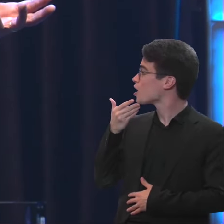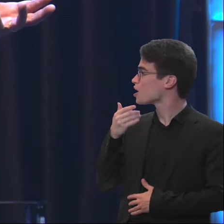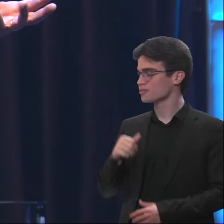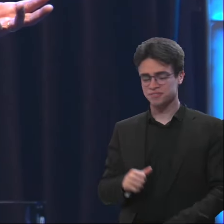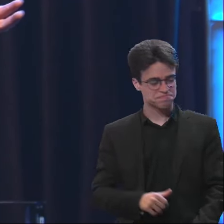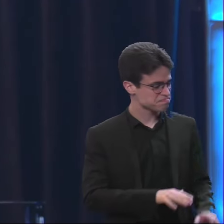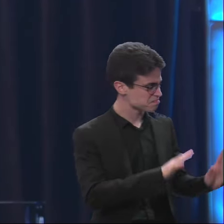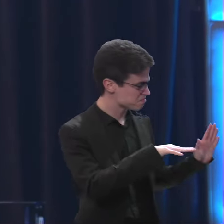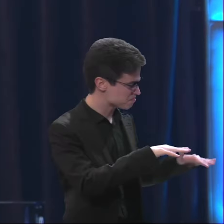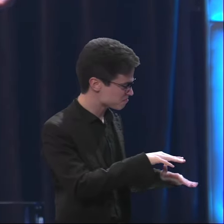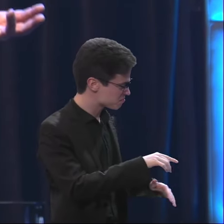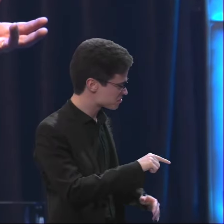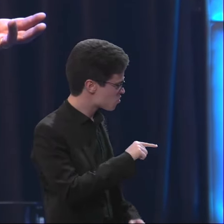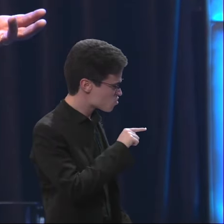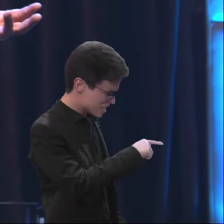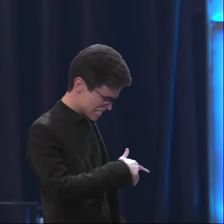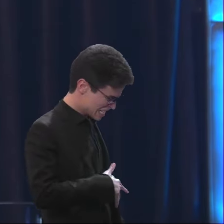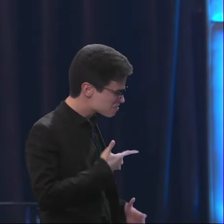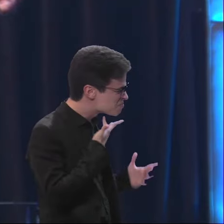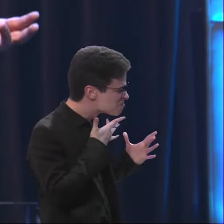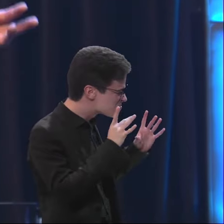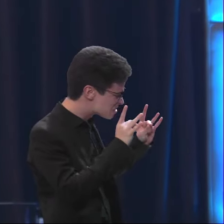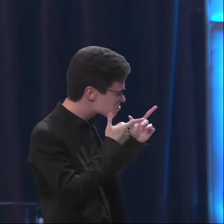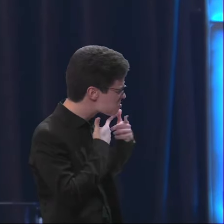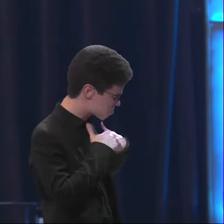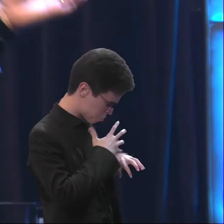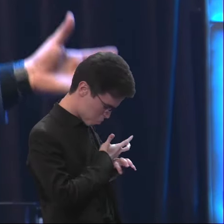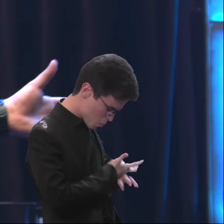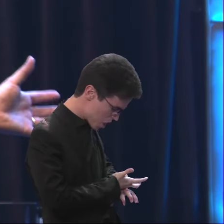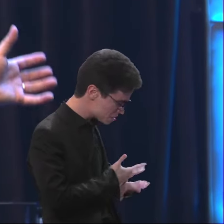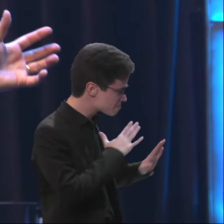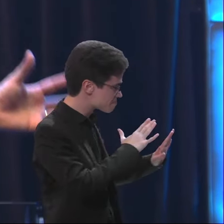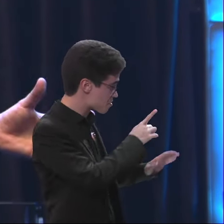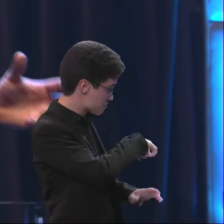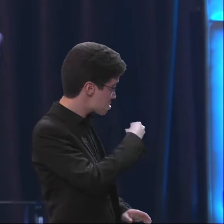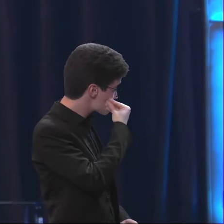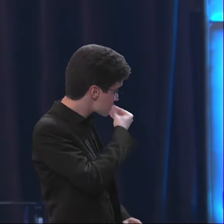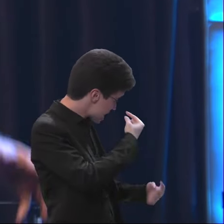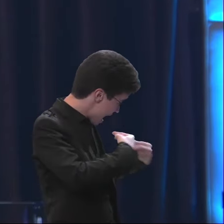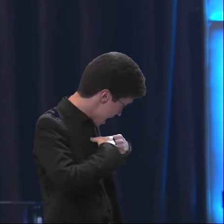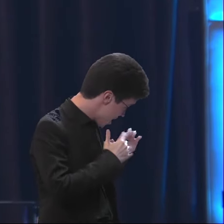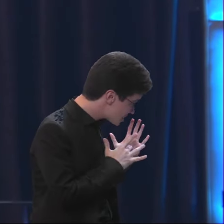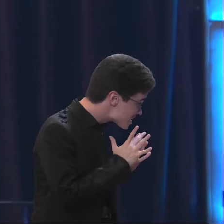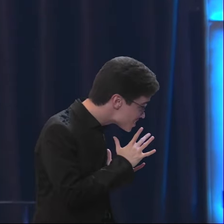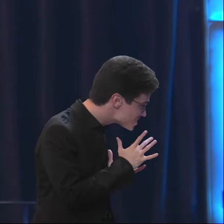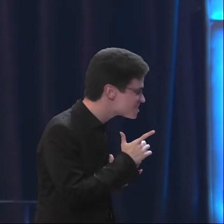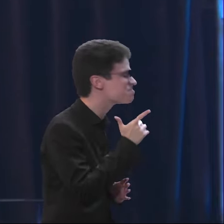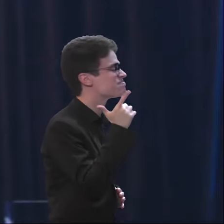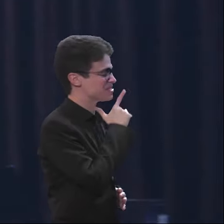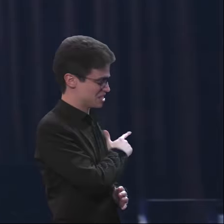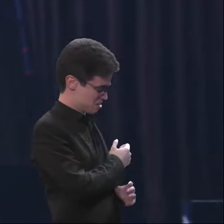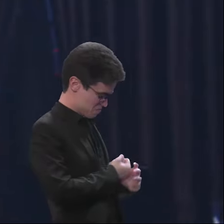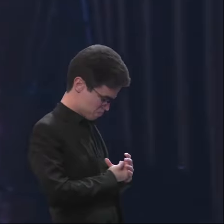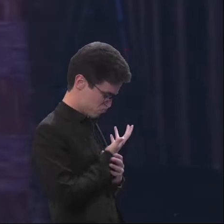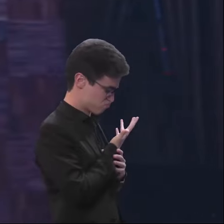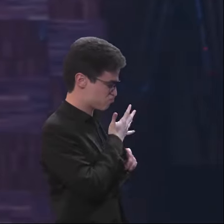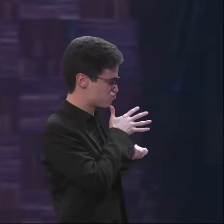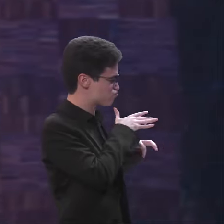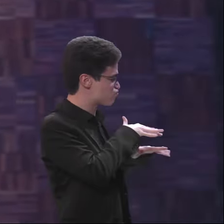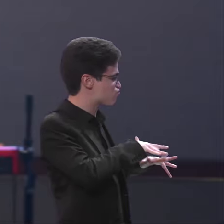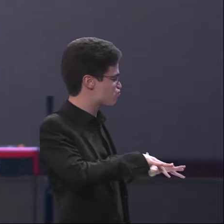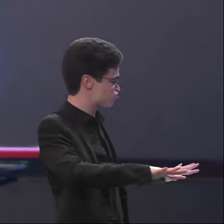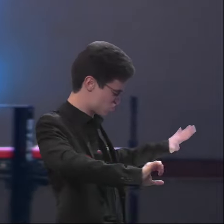der, jamais terá sede. Do seu interior fluirão rios de águas vivas. A